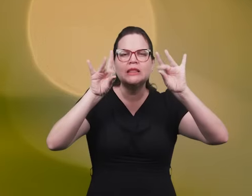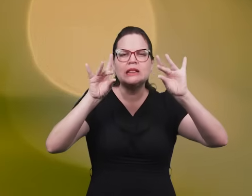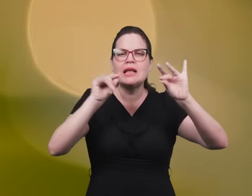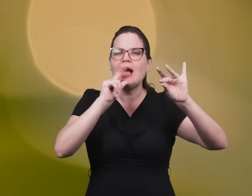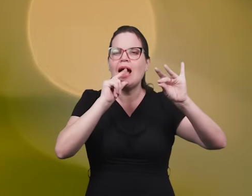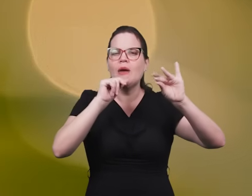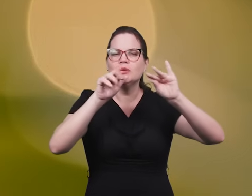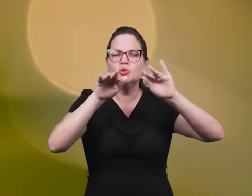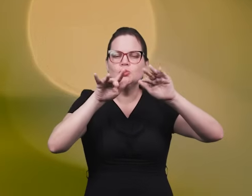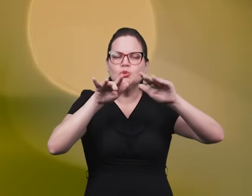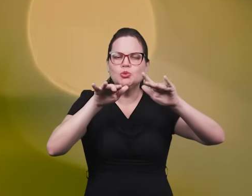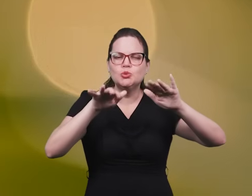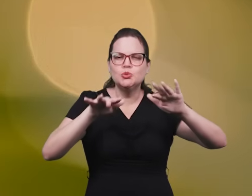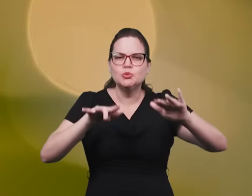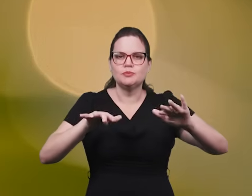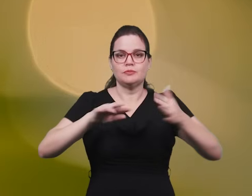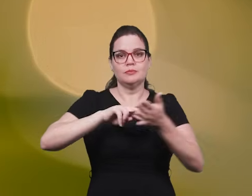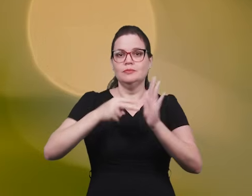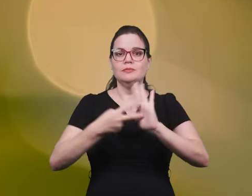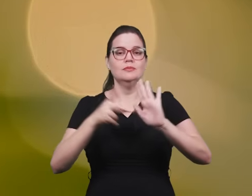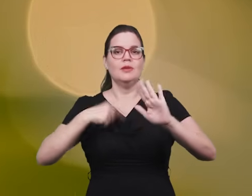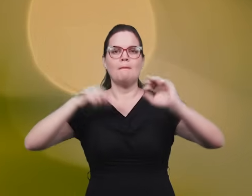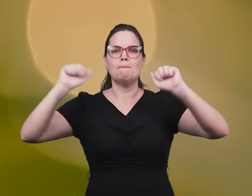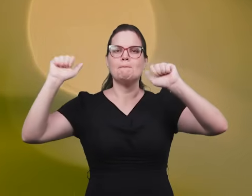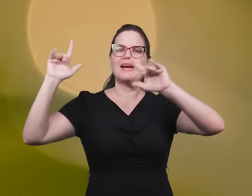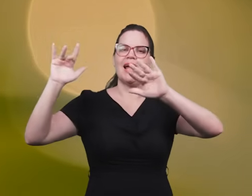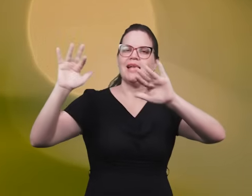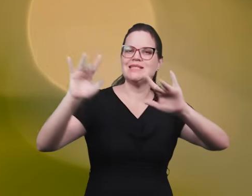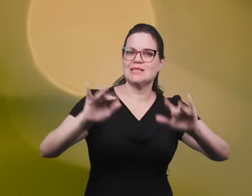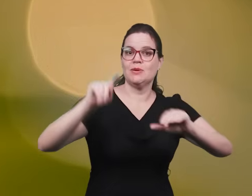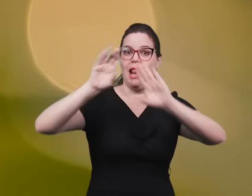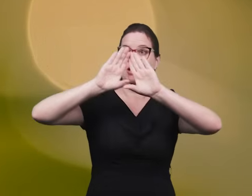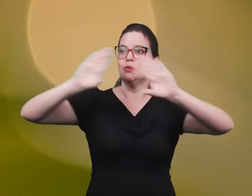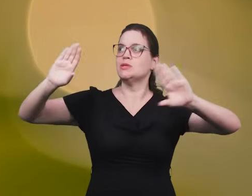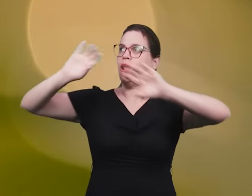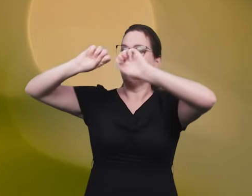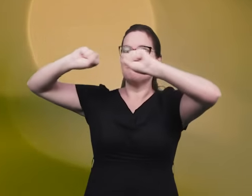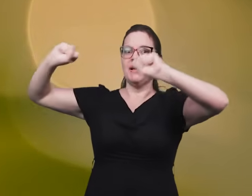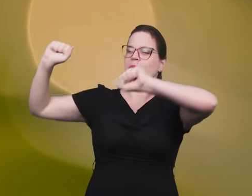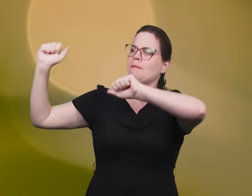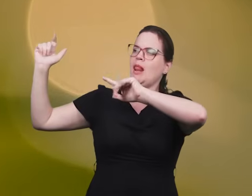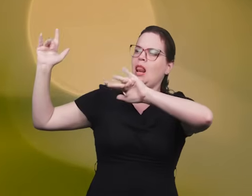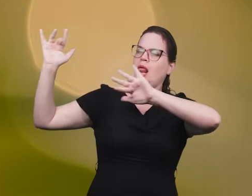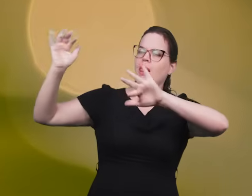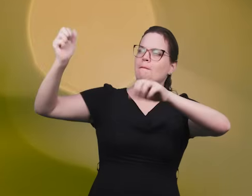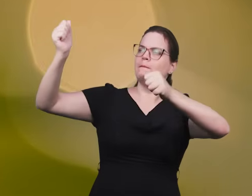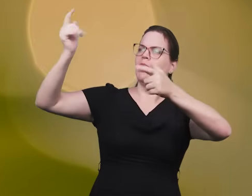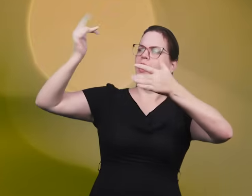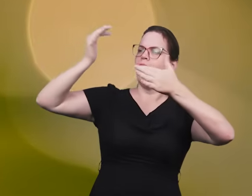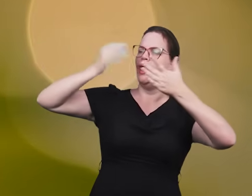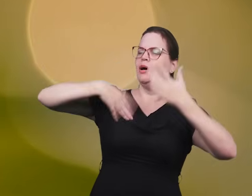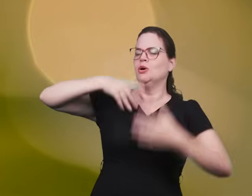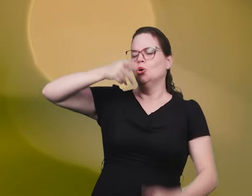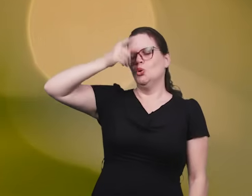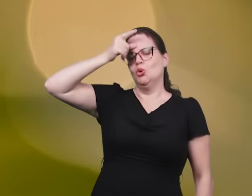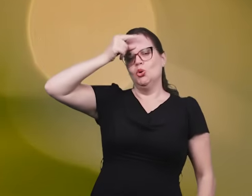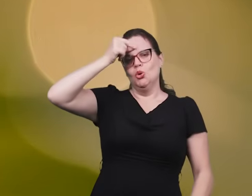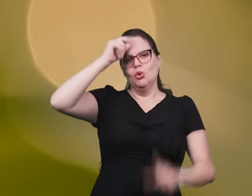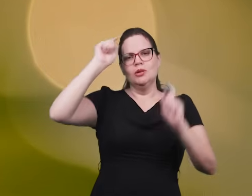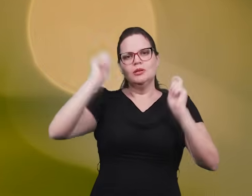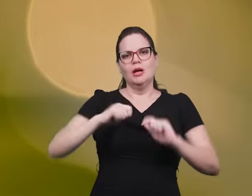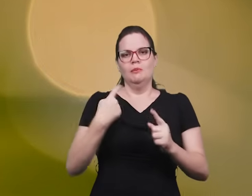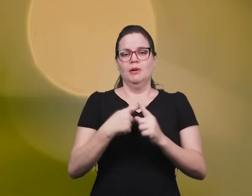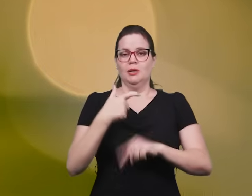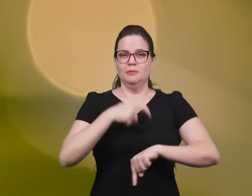as bênçãos de Deus que descem do céu para nos trazer refrigério nas noites escuras da vida,